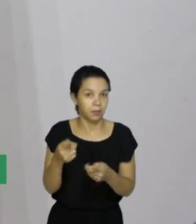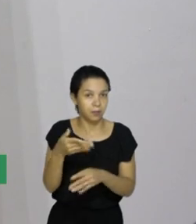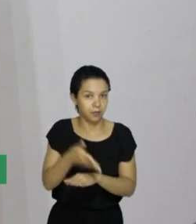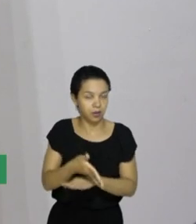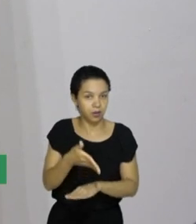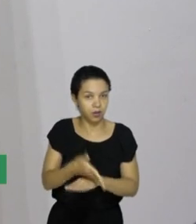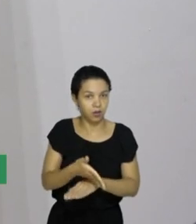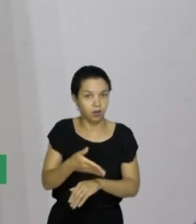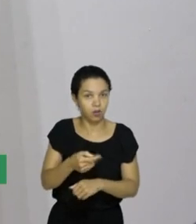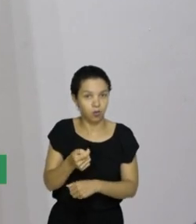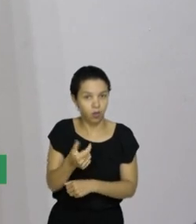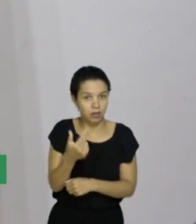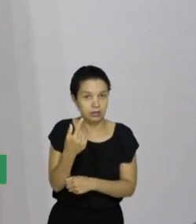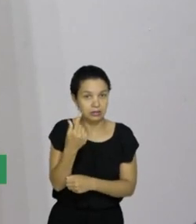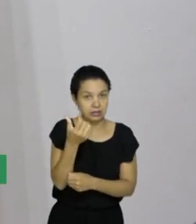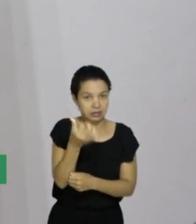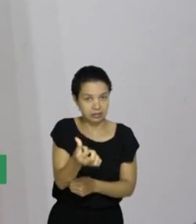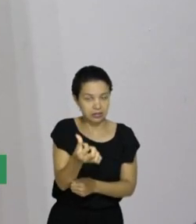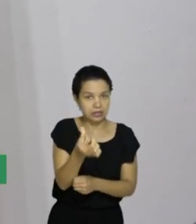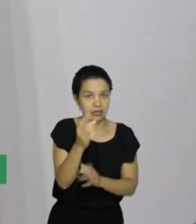seis décadas